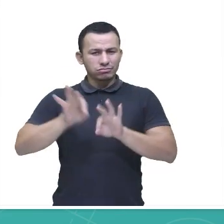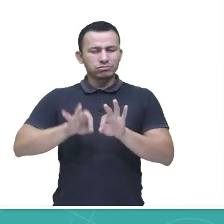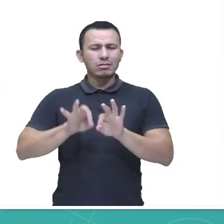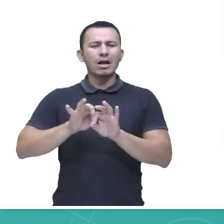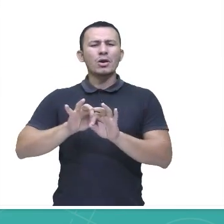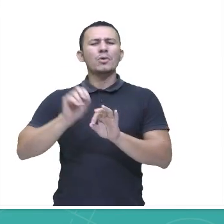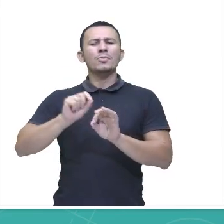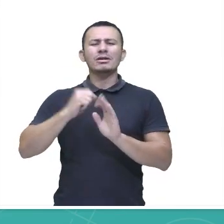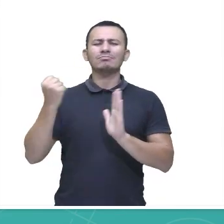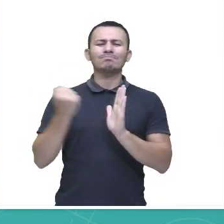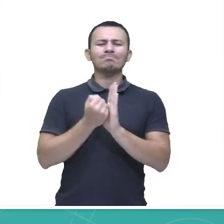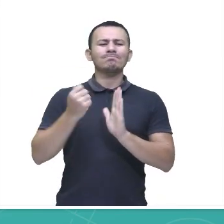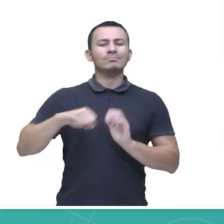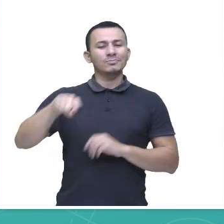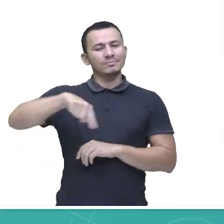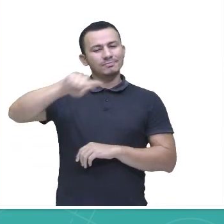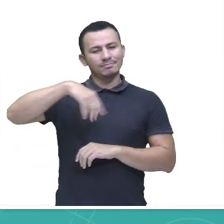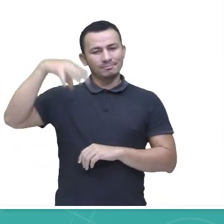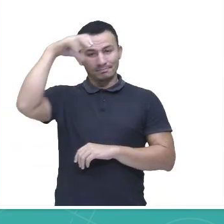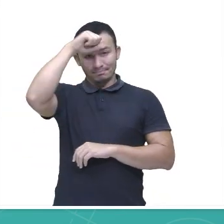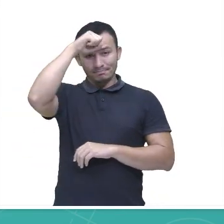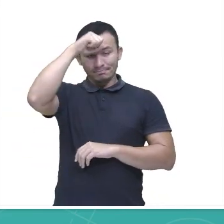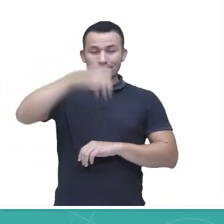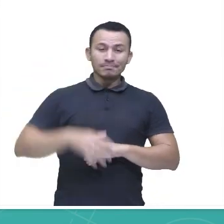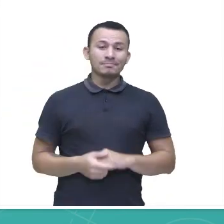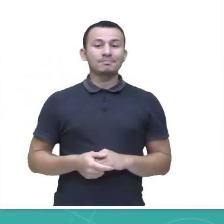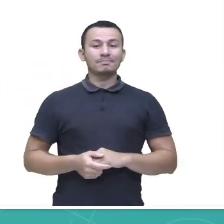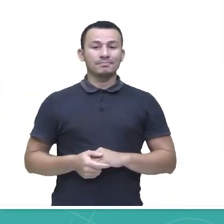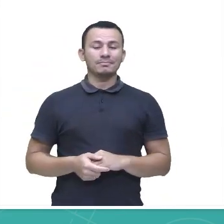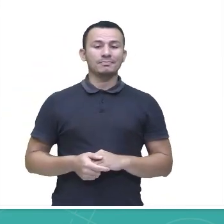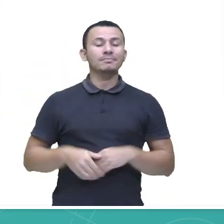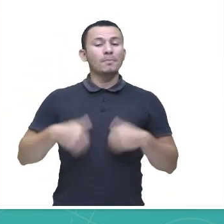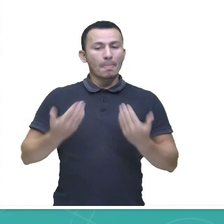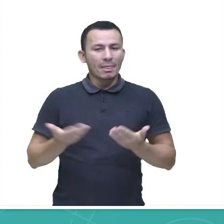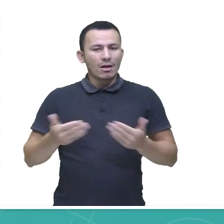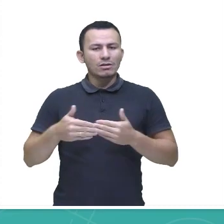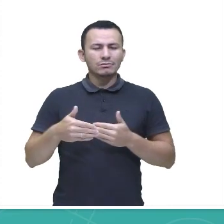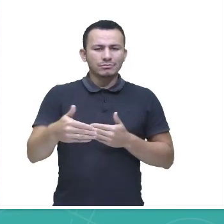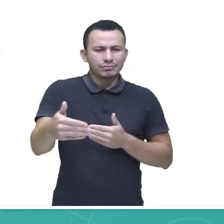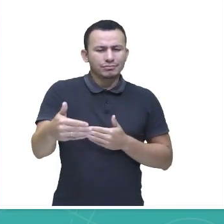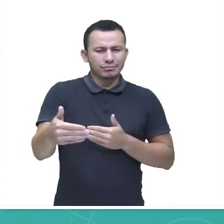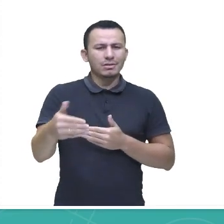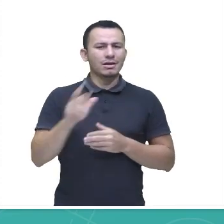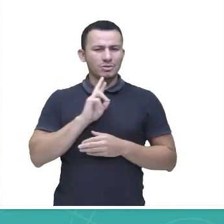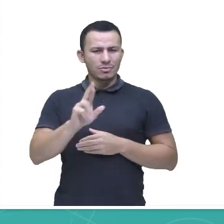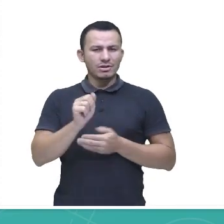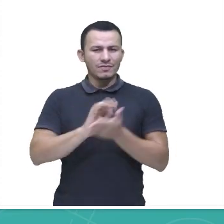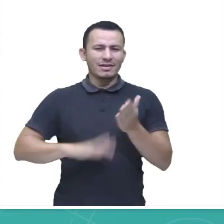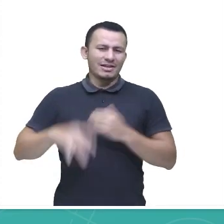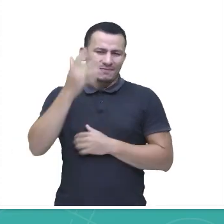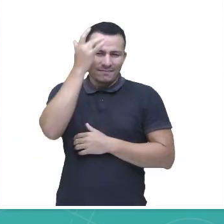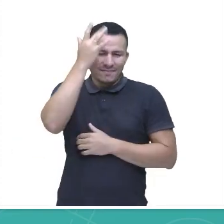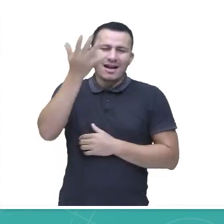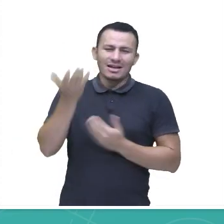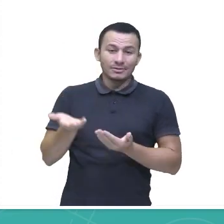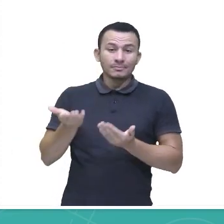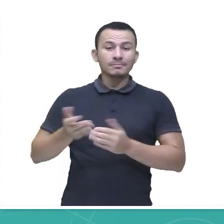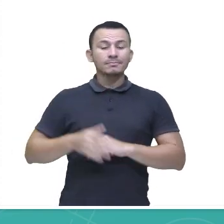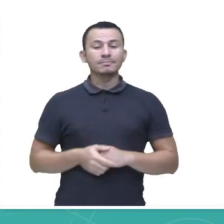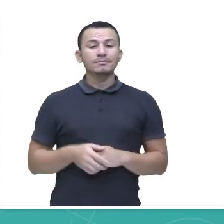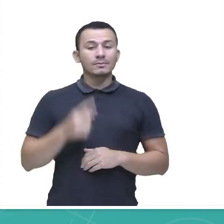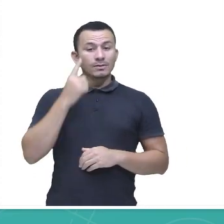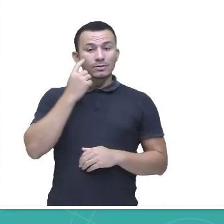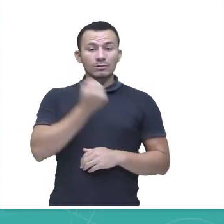consolida a sua aprendizagem. Muito bem! Então, pessoal, vamos corrigir? Foi fácil, tenho certeza. Vamos lá para a nossa